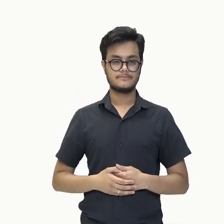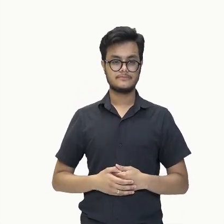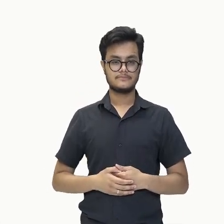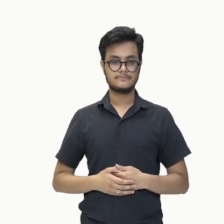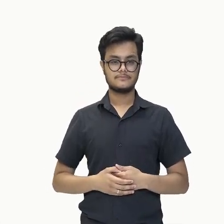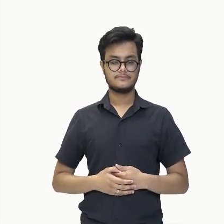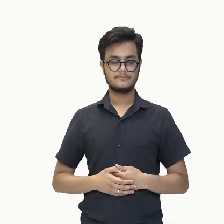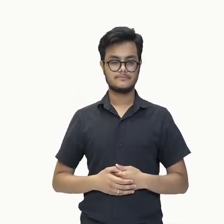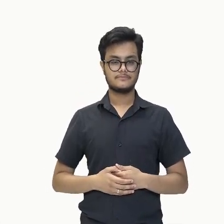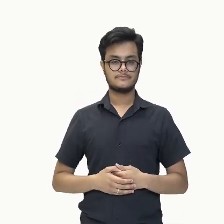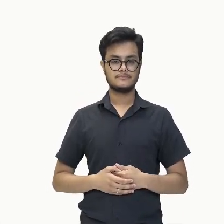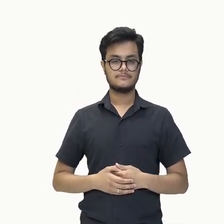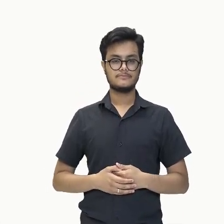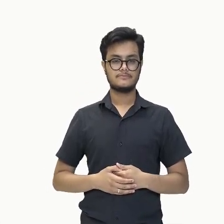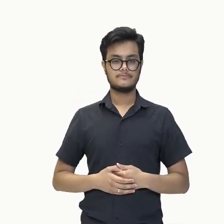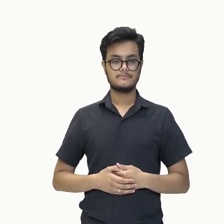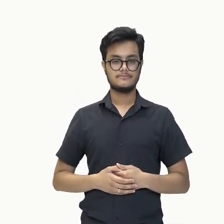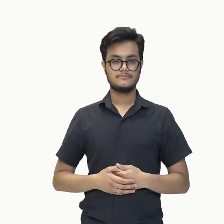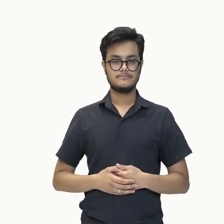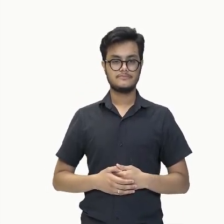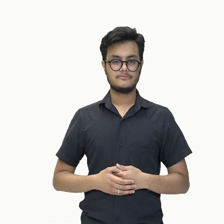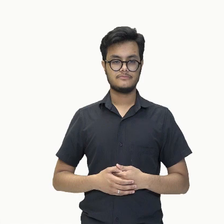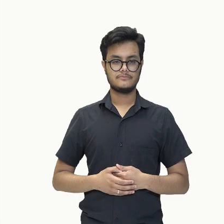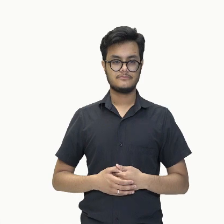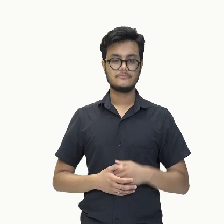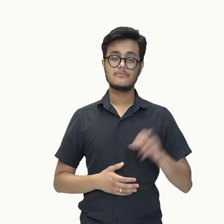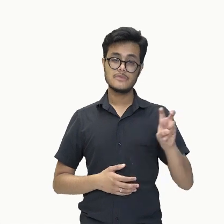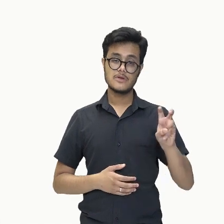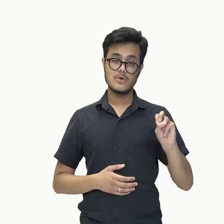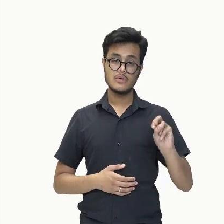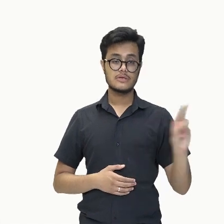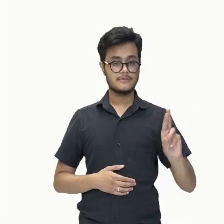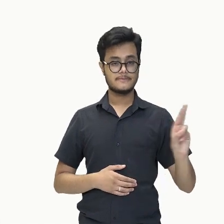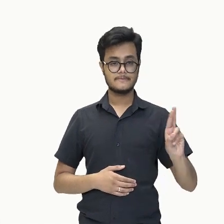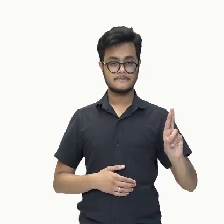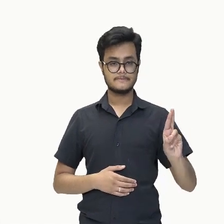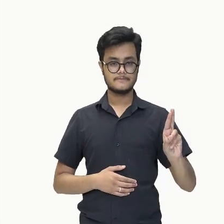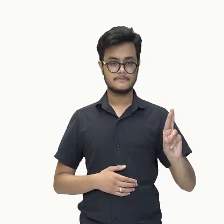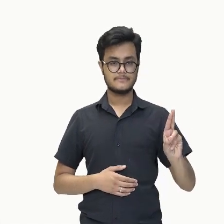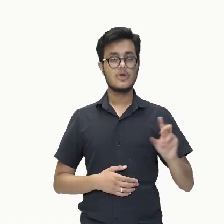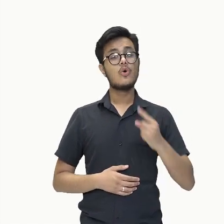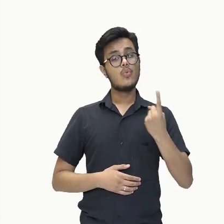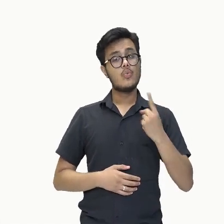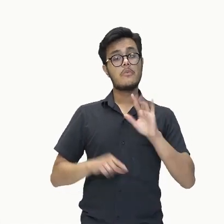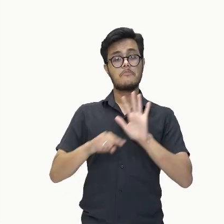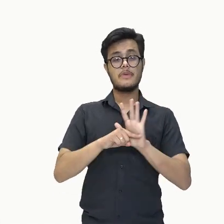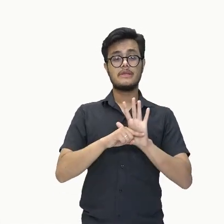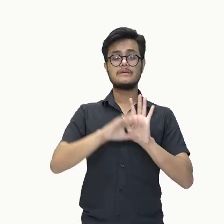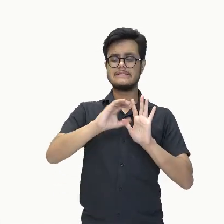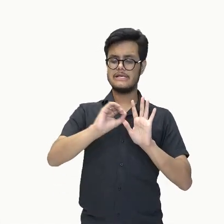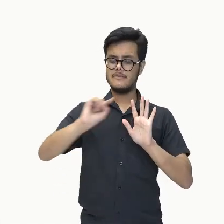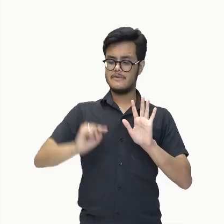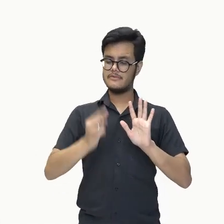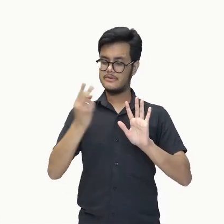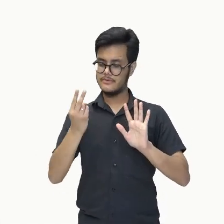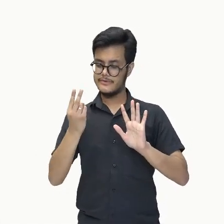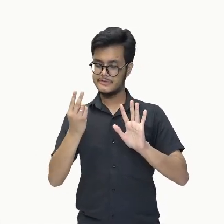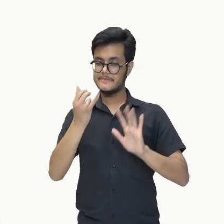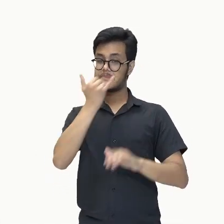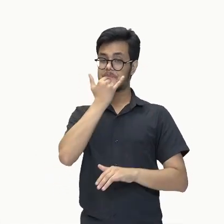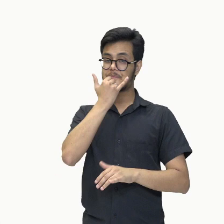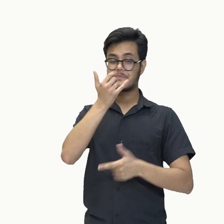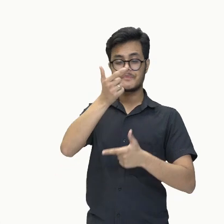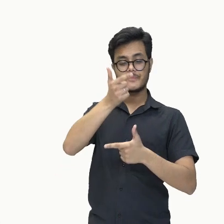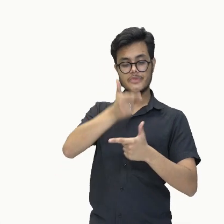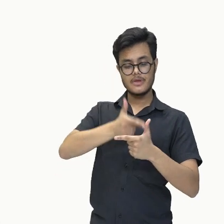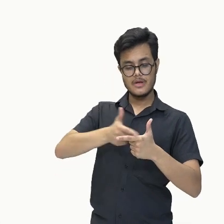valor inicial? R$50. Aí eu vou ter o quê? 1 menos. Se eu pegar